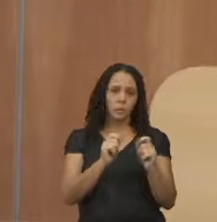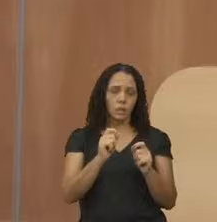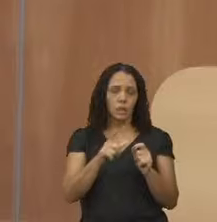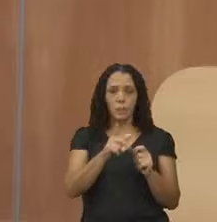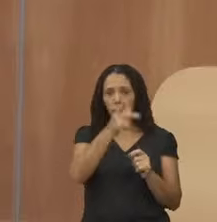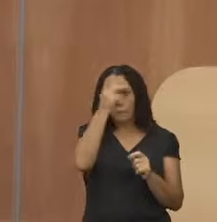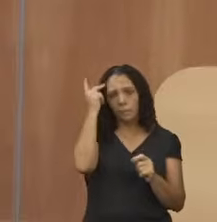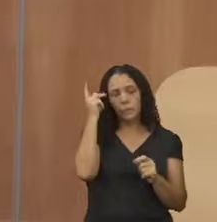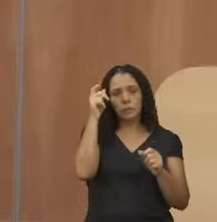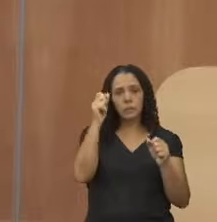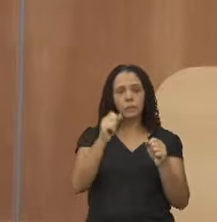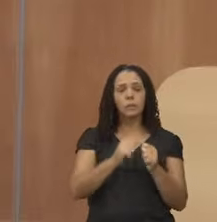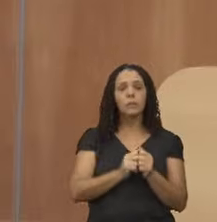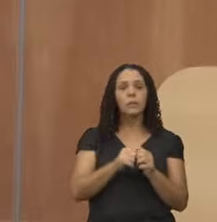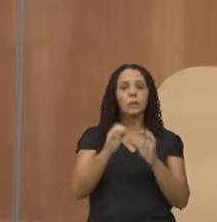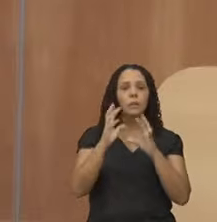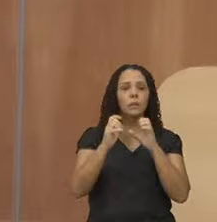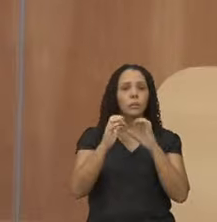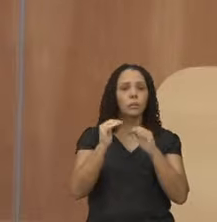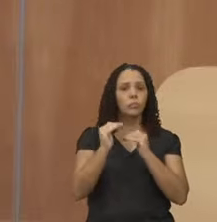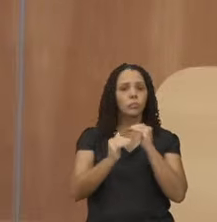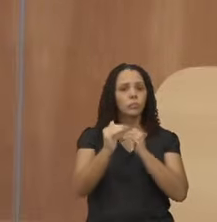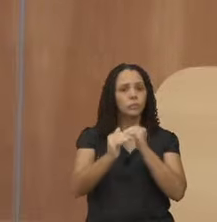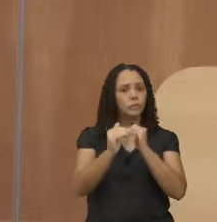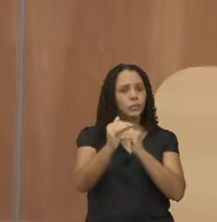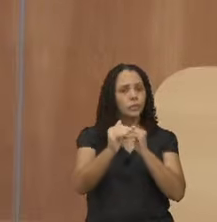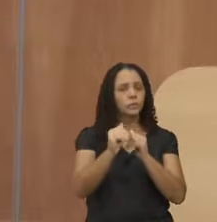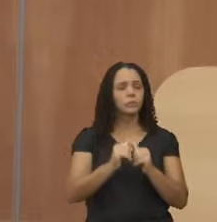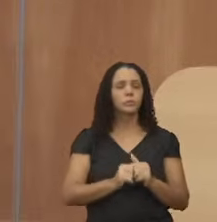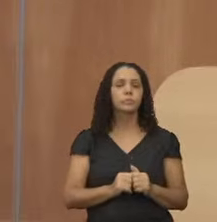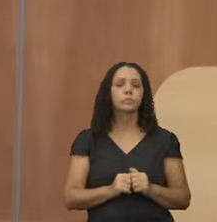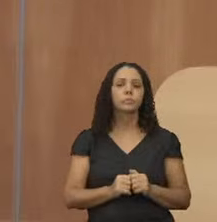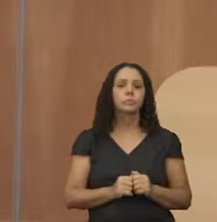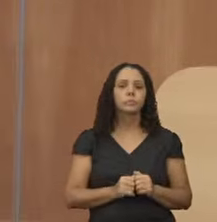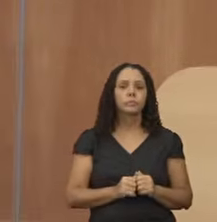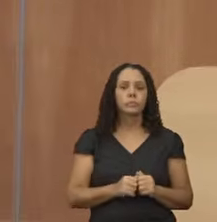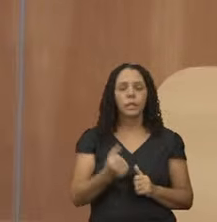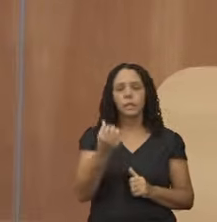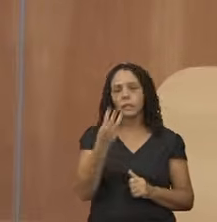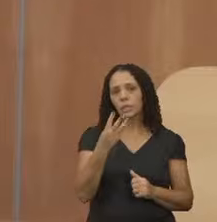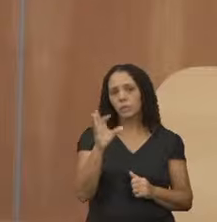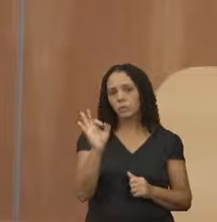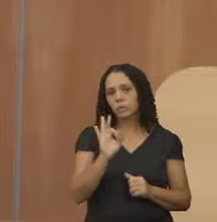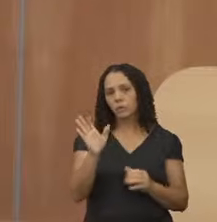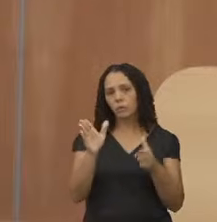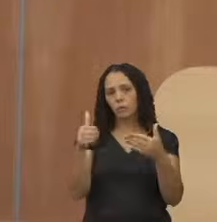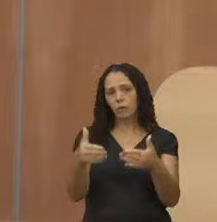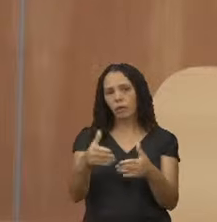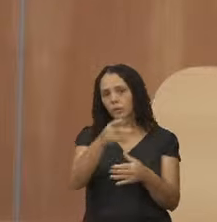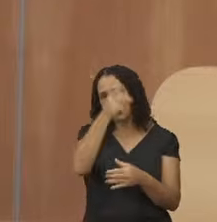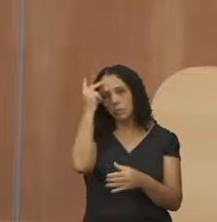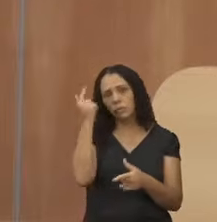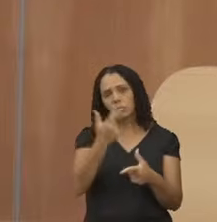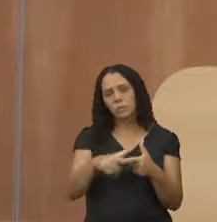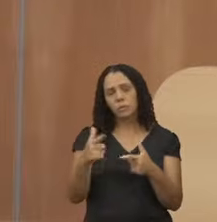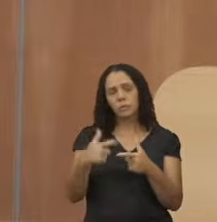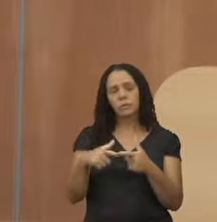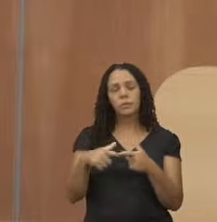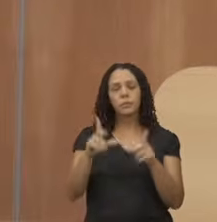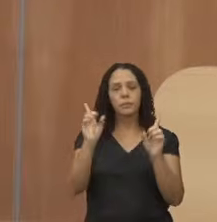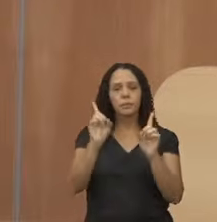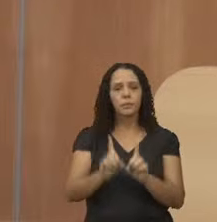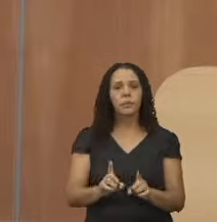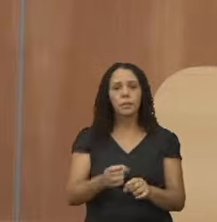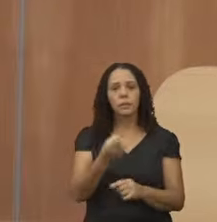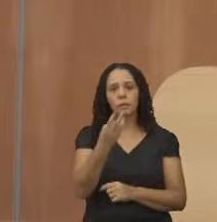pessoas neurodivergentes, o Hernani falou bem, né, que entrou aqui, né, 3% vai ser destinado para as pessoas com problema de deficiência,